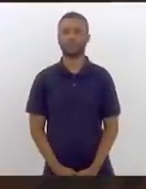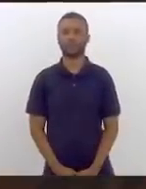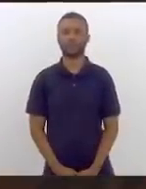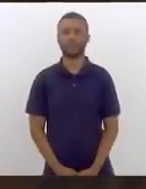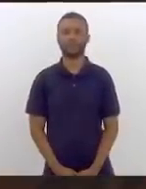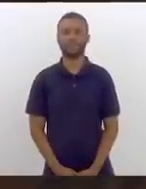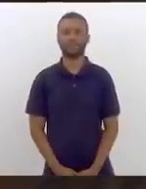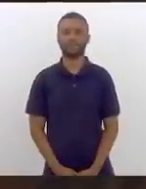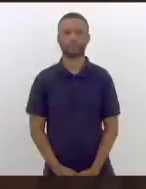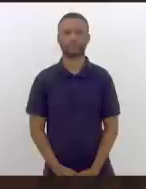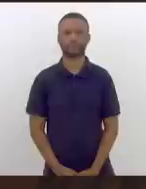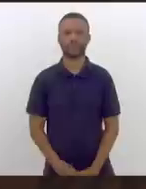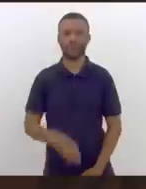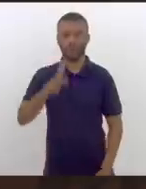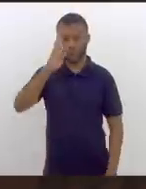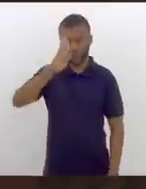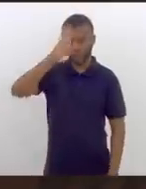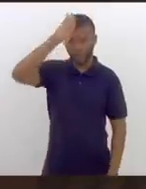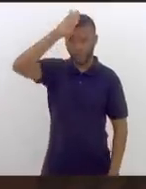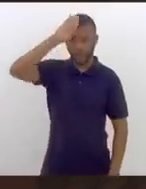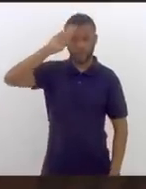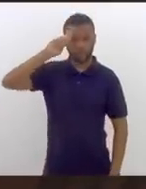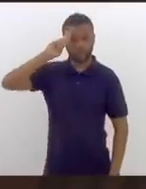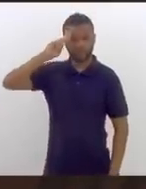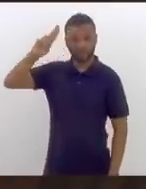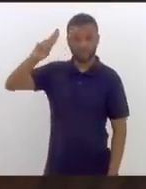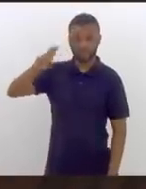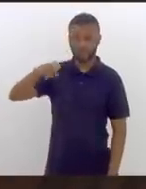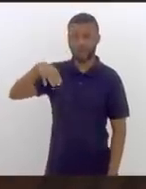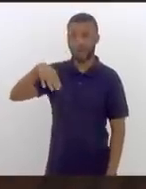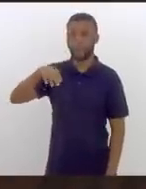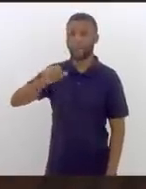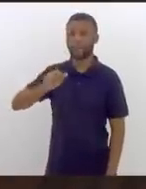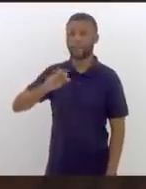Coronel bombeiro Marcos Moraes